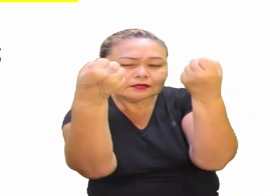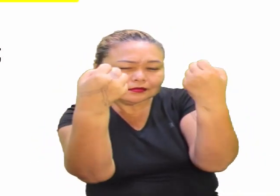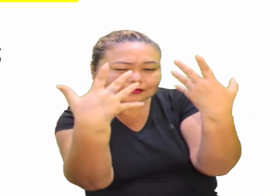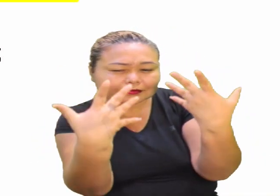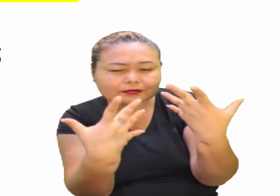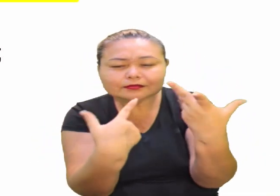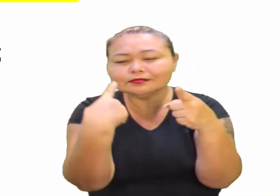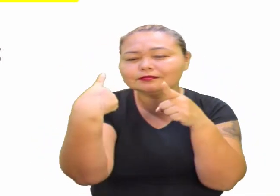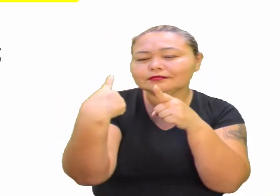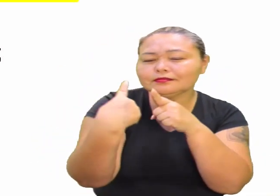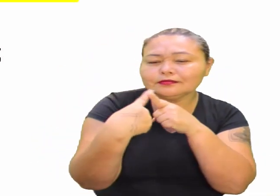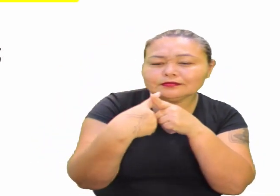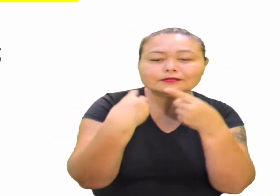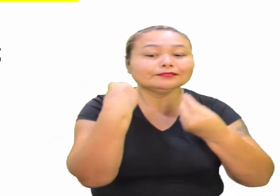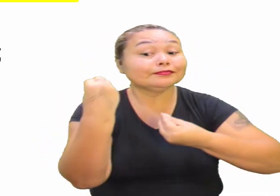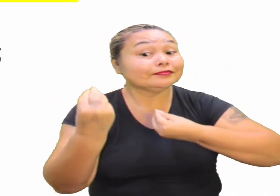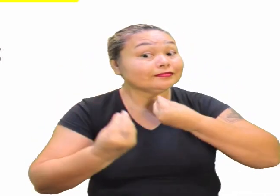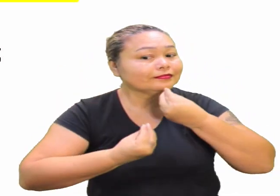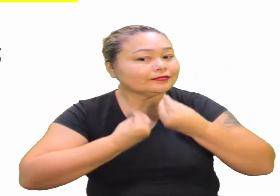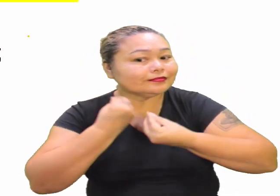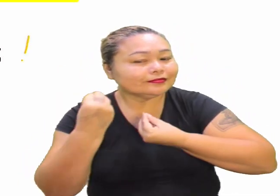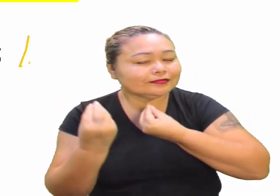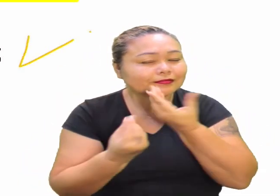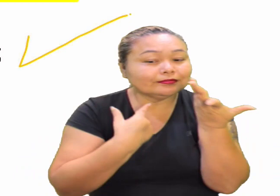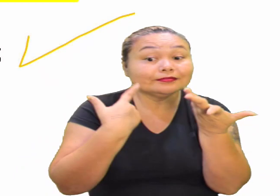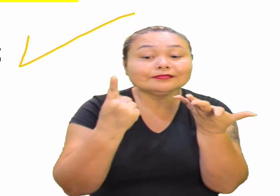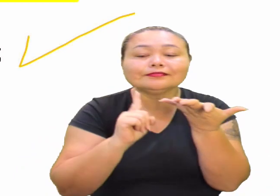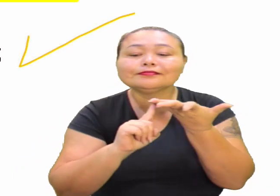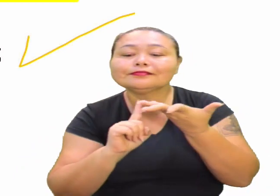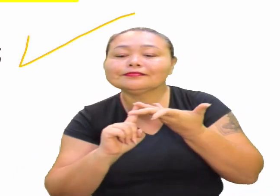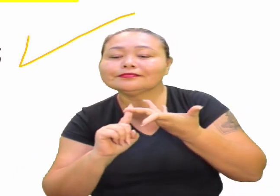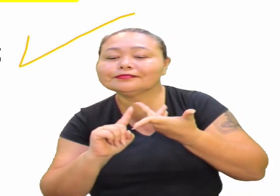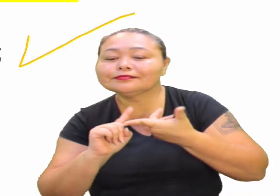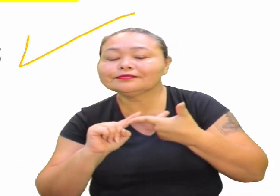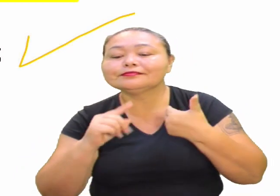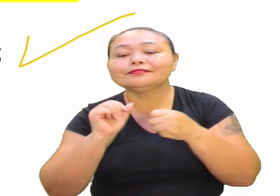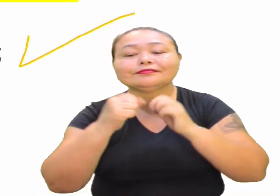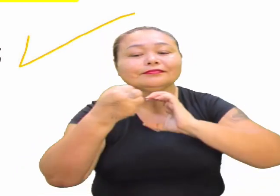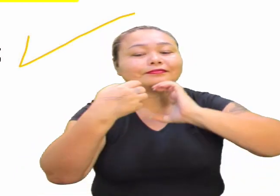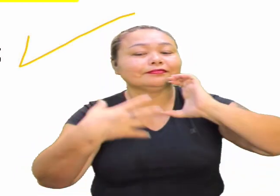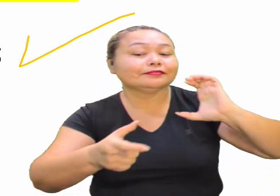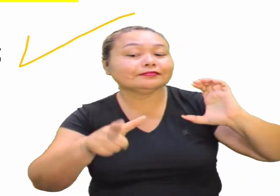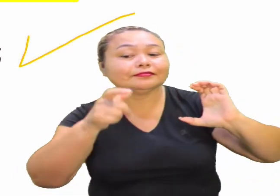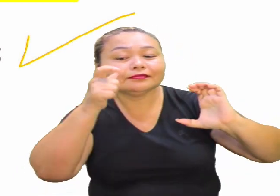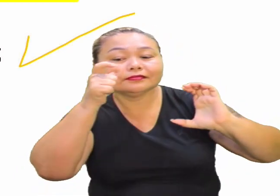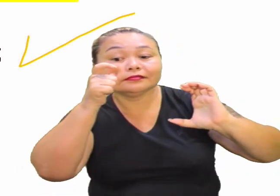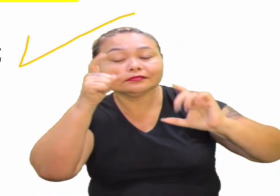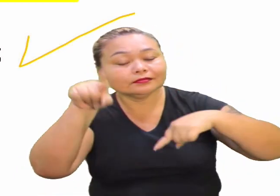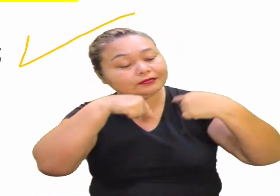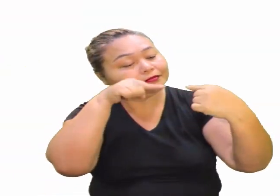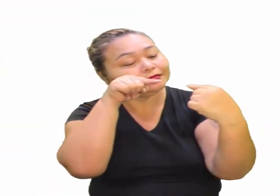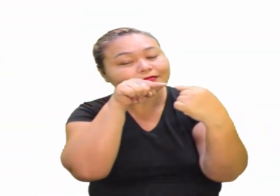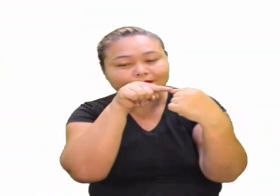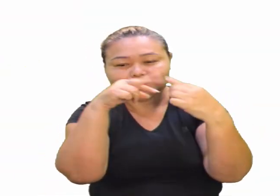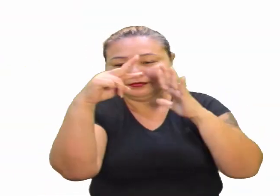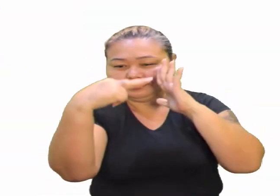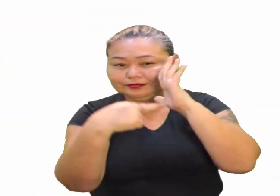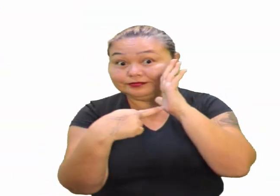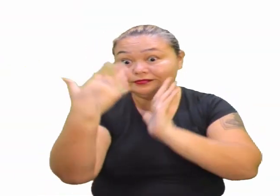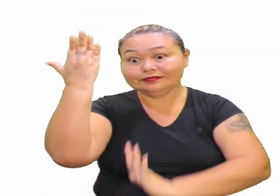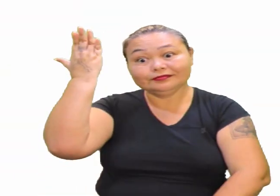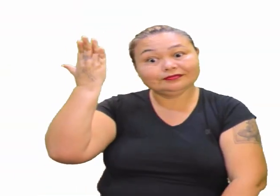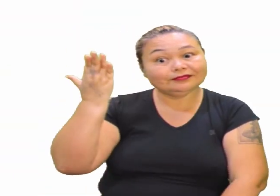é, por quê, como, quais as características do experimento e o objetivo dessa lei. Então, olha aí,